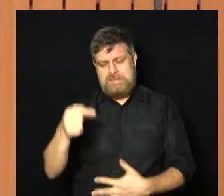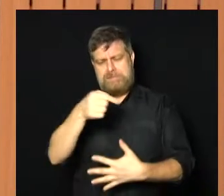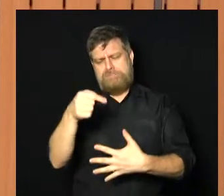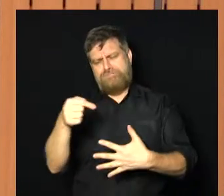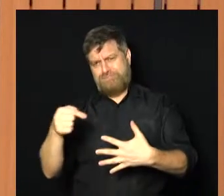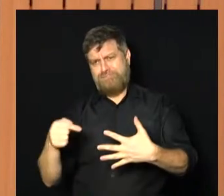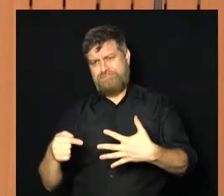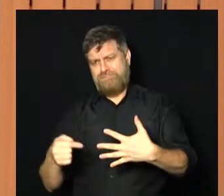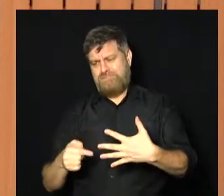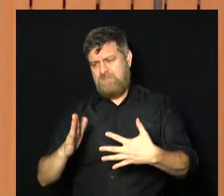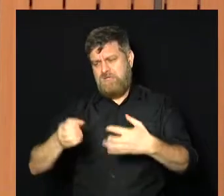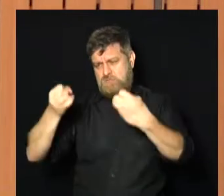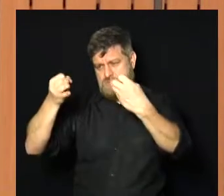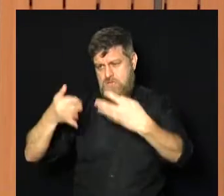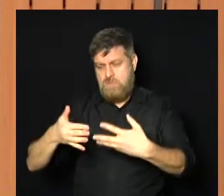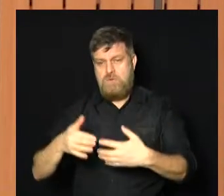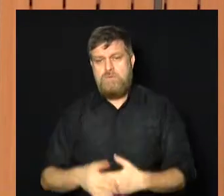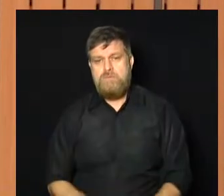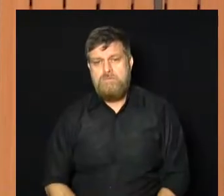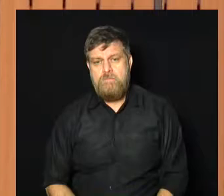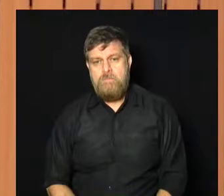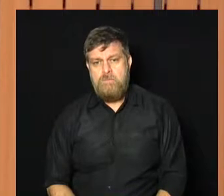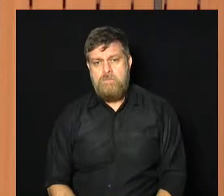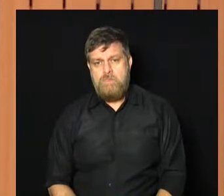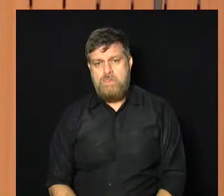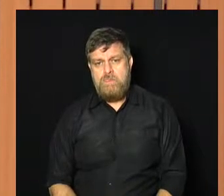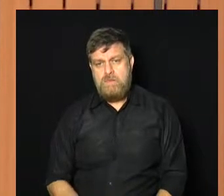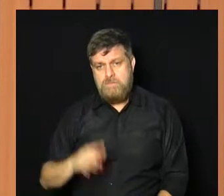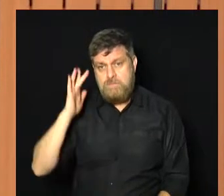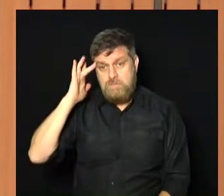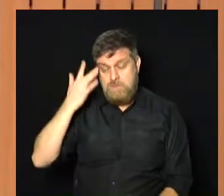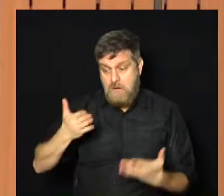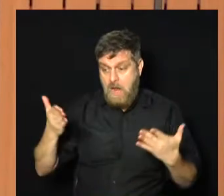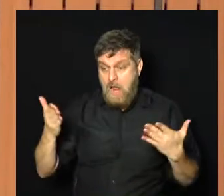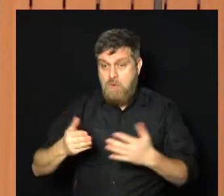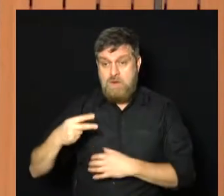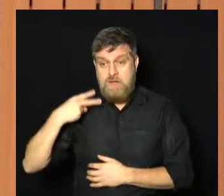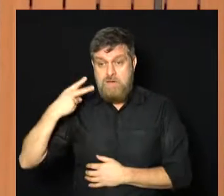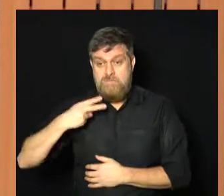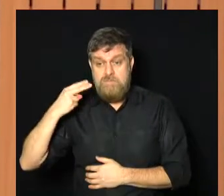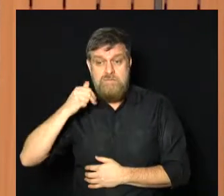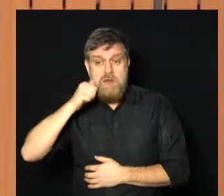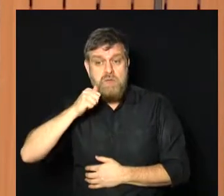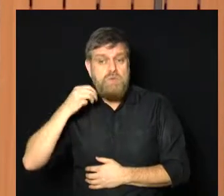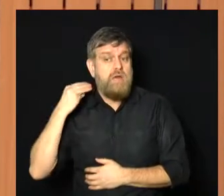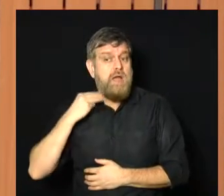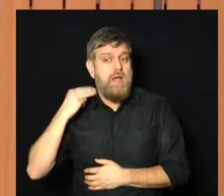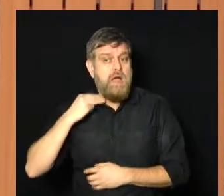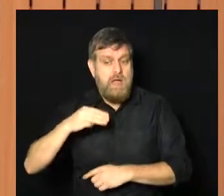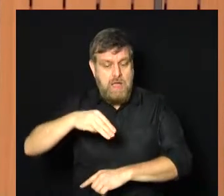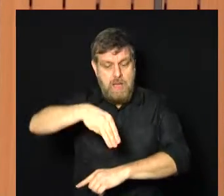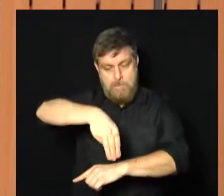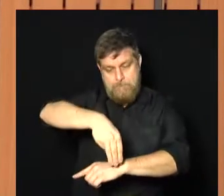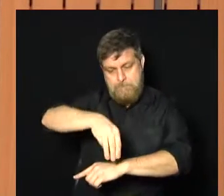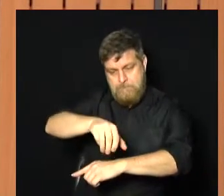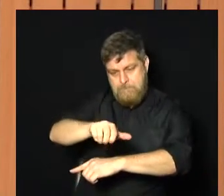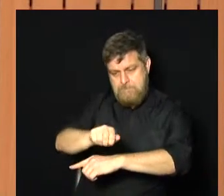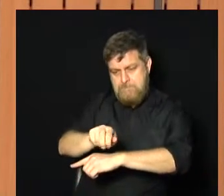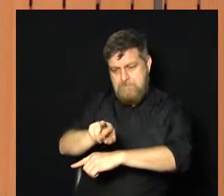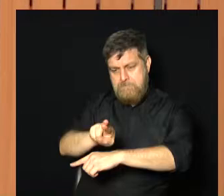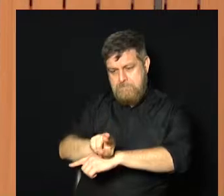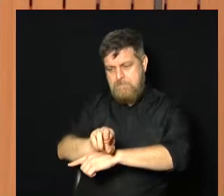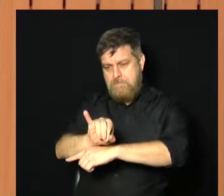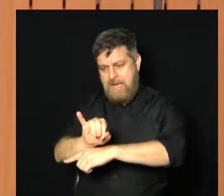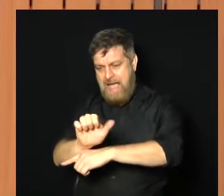né? Então, eu vou passar já a palavra para a vereadora Mariana Conte, mas eu achei, Maria